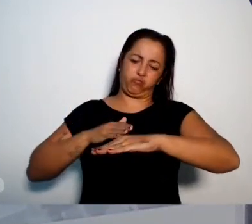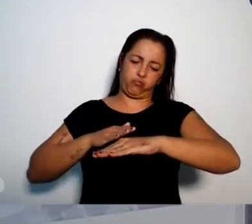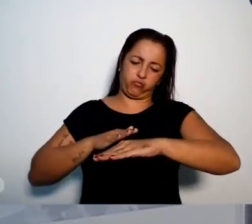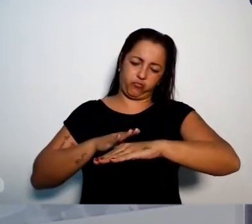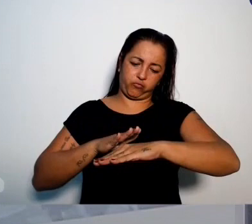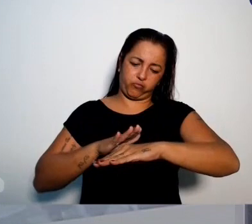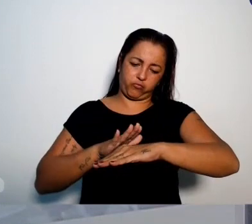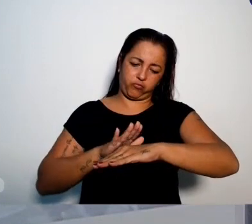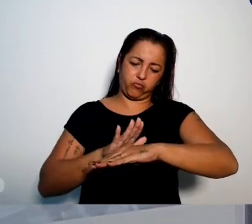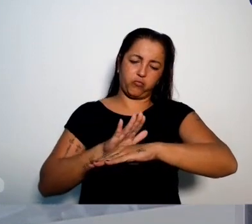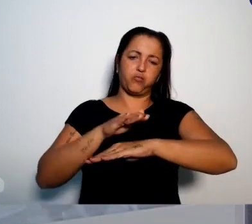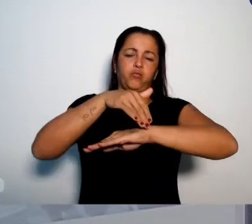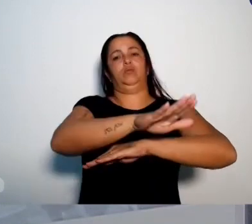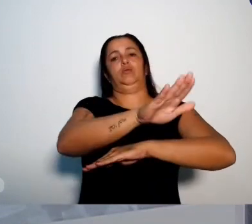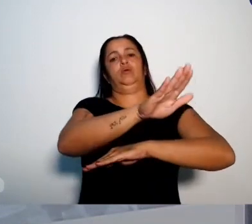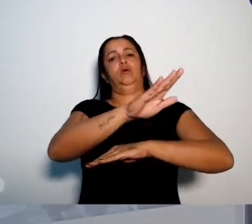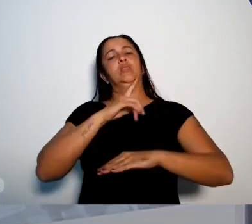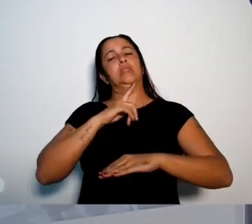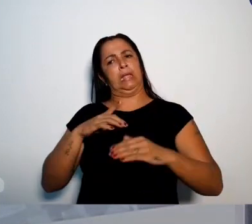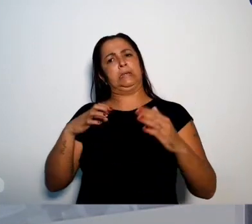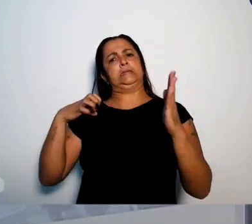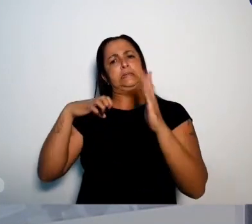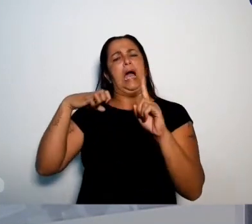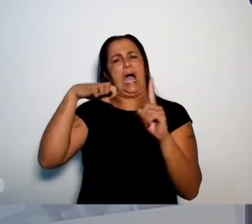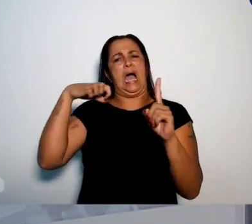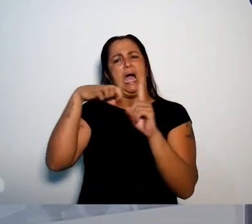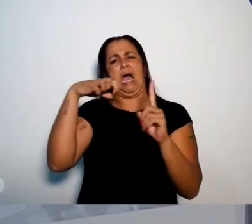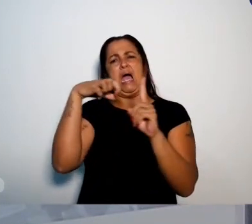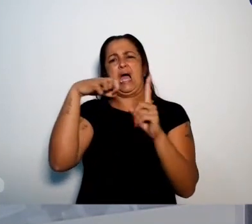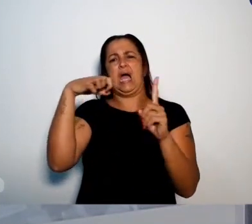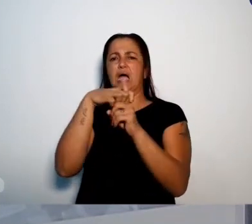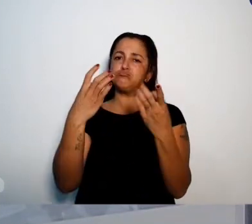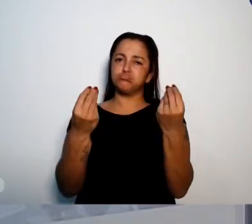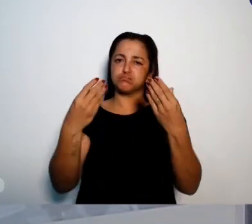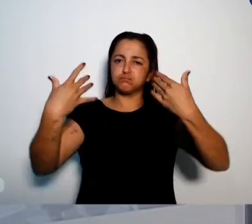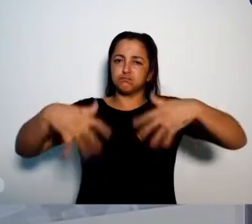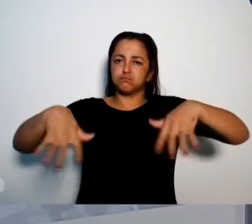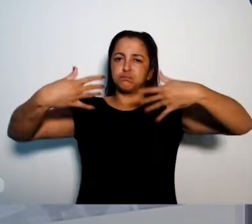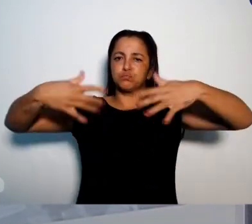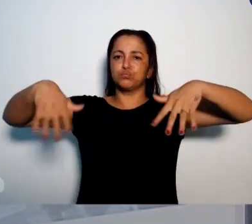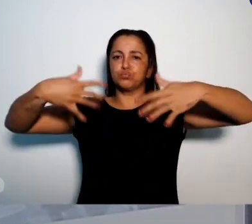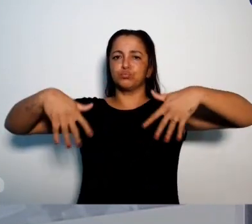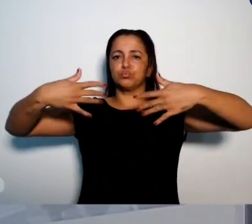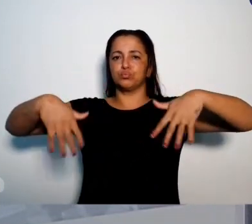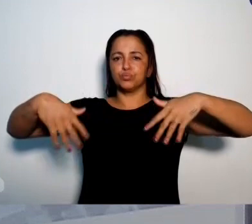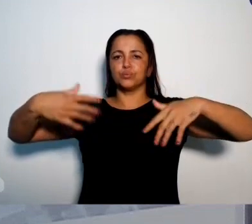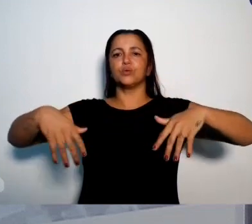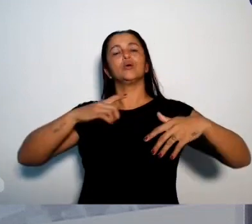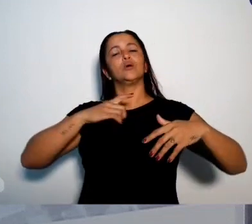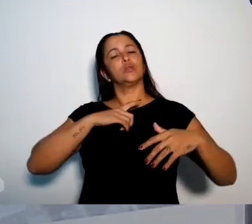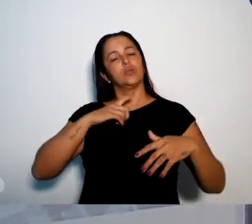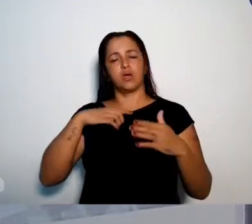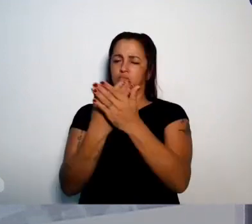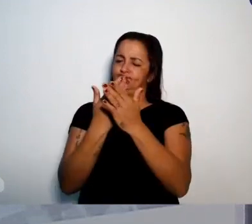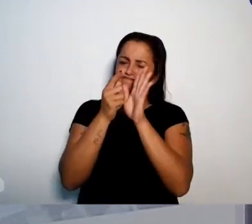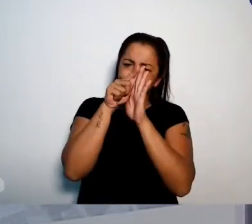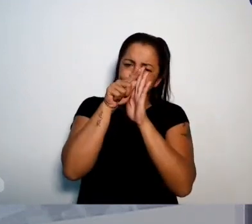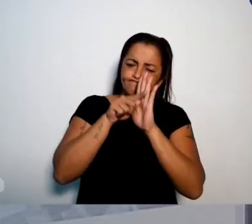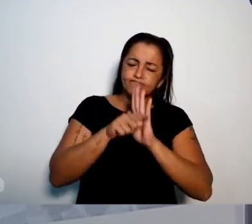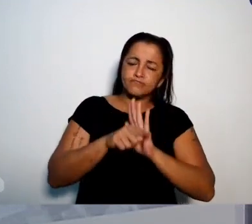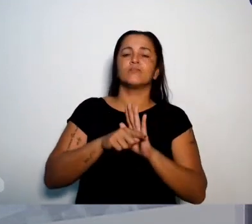local. Então, nós encaminhamos para o setor competente para que seja feito um estudo e a possibilidade de colocar esse redutor de